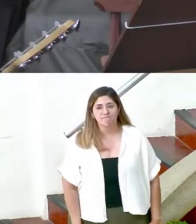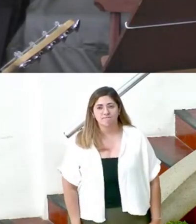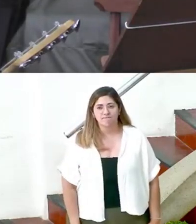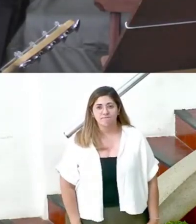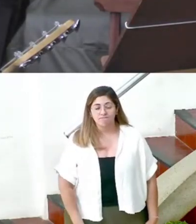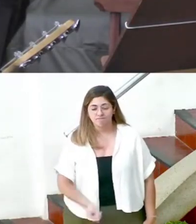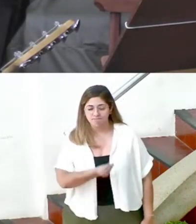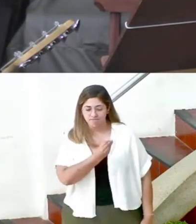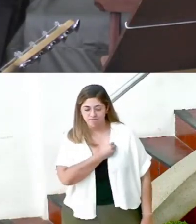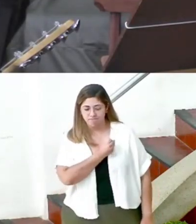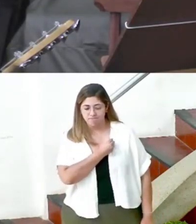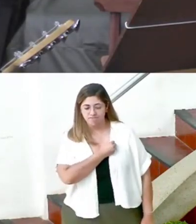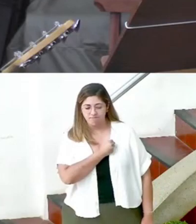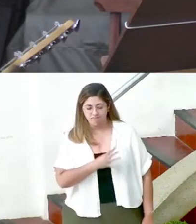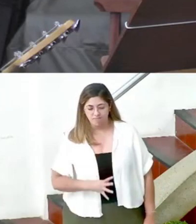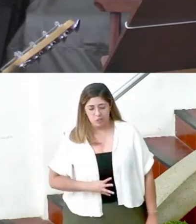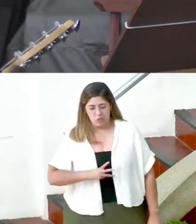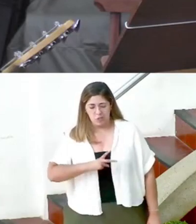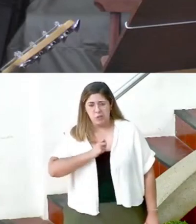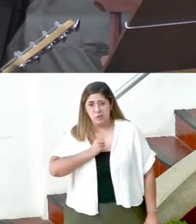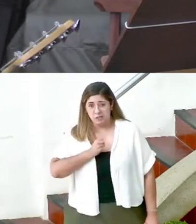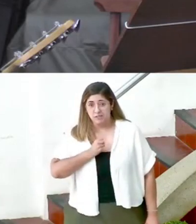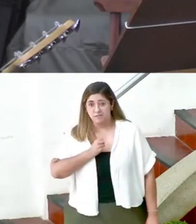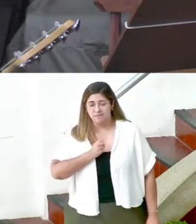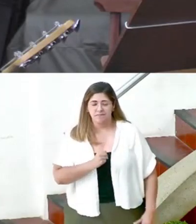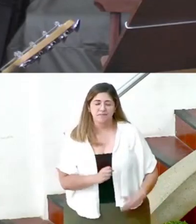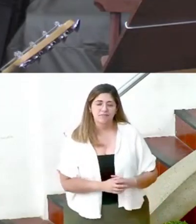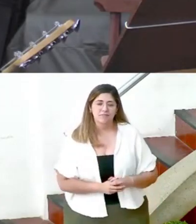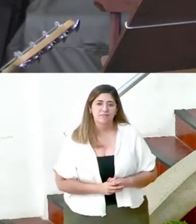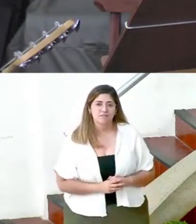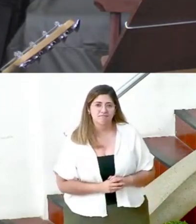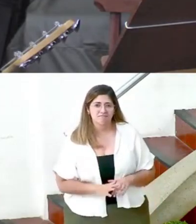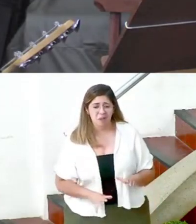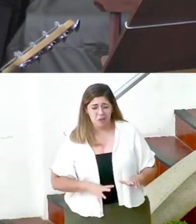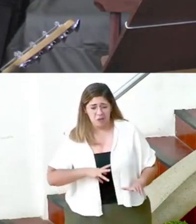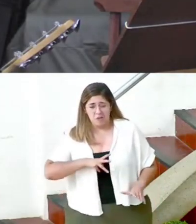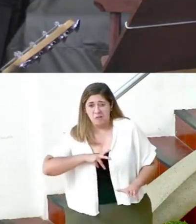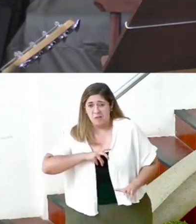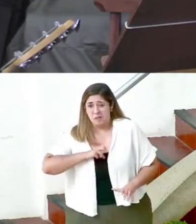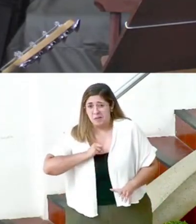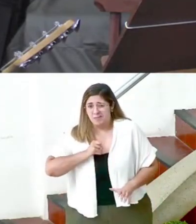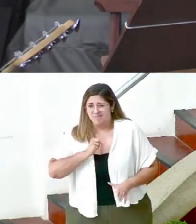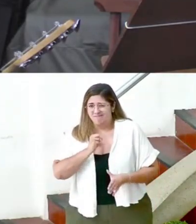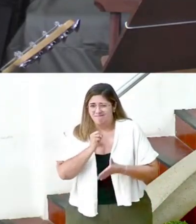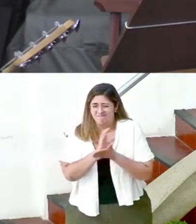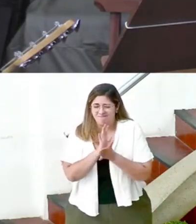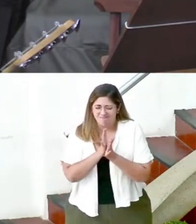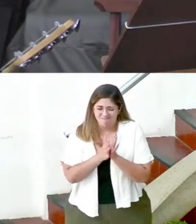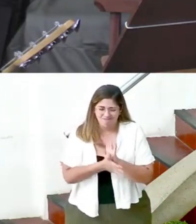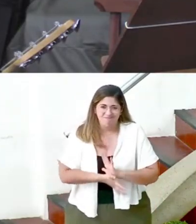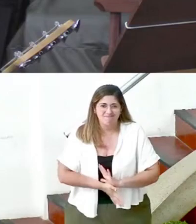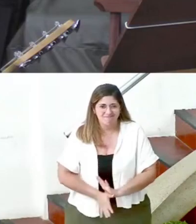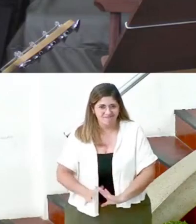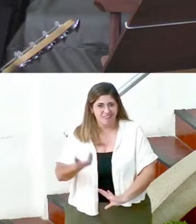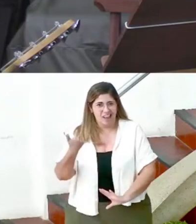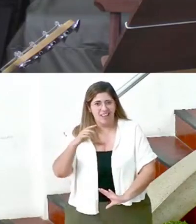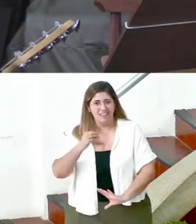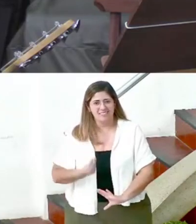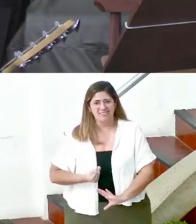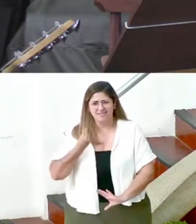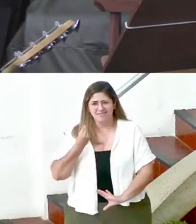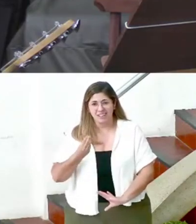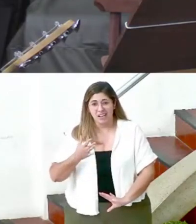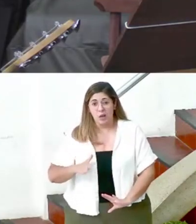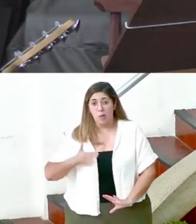no coração nos leva ao chão. Todo orgulhoso em certo momento cai. Todo orgulhoso em certo